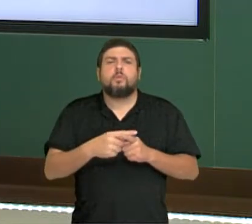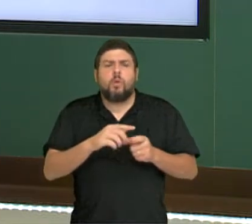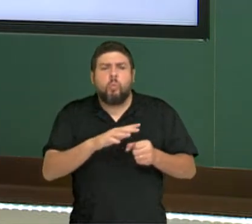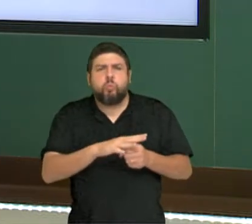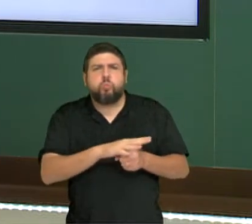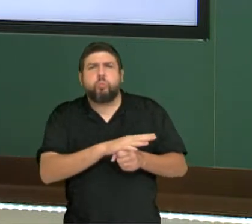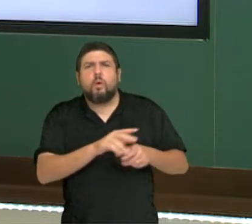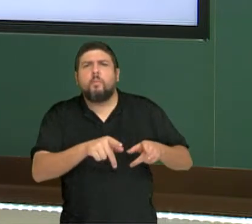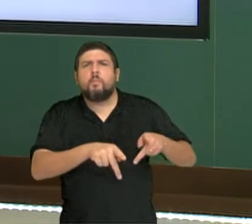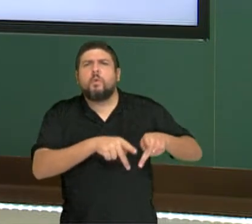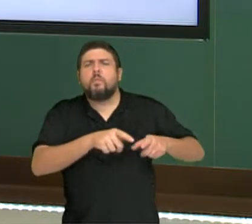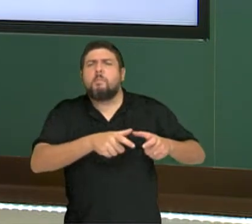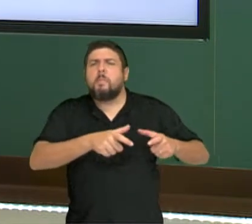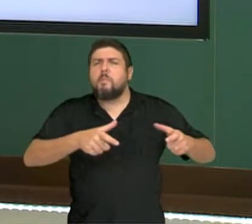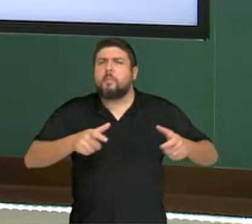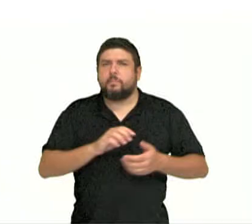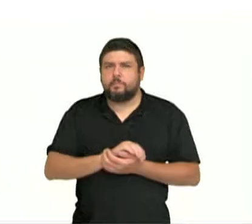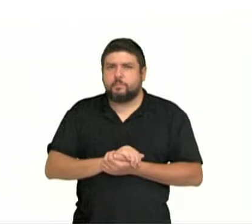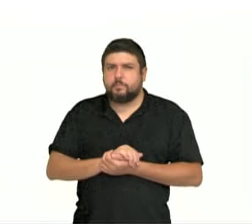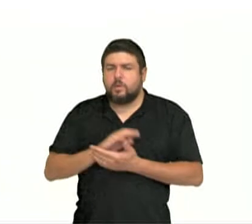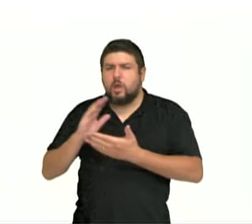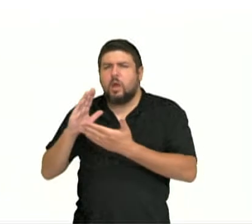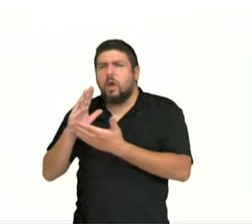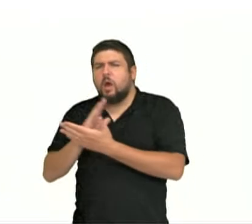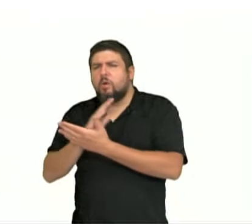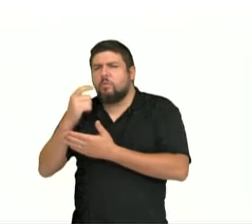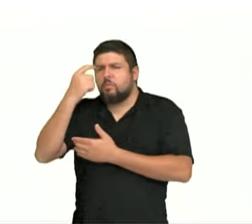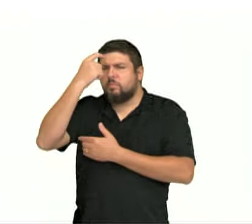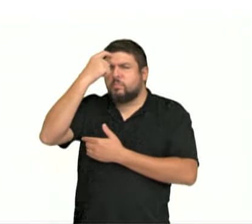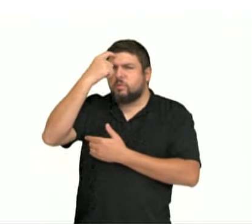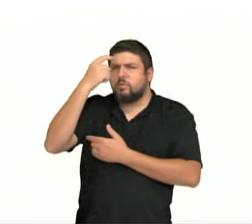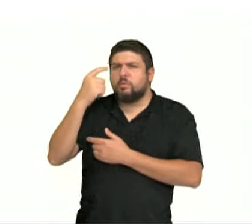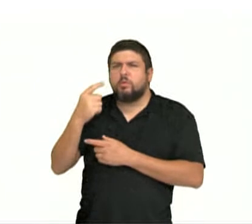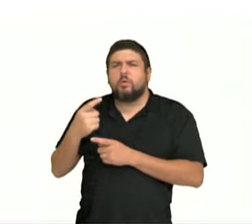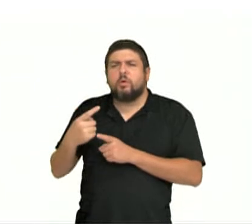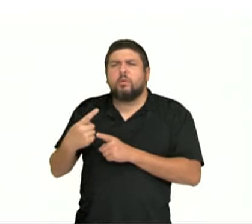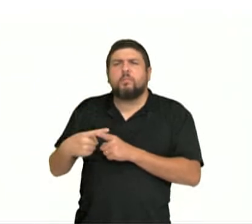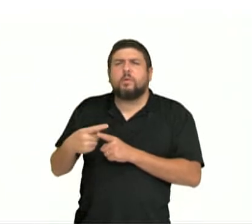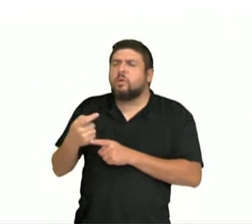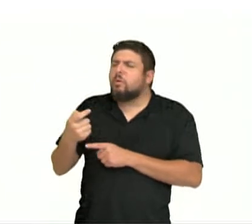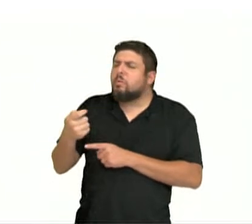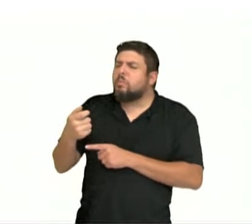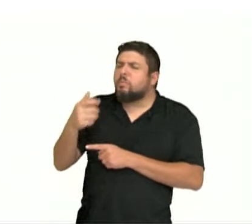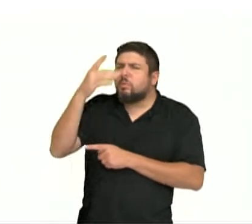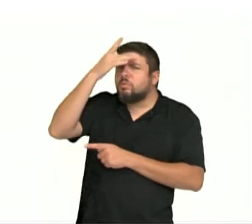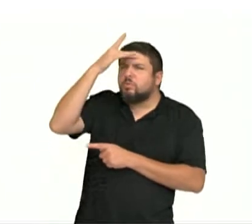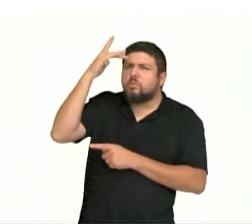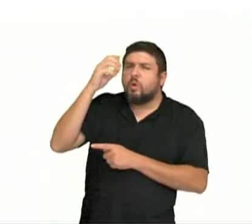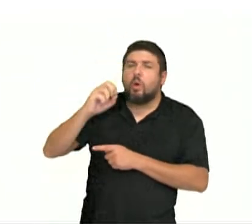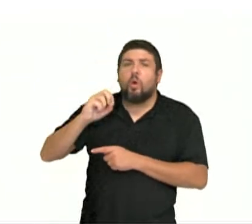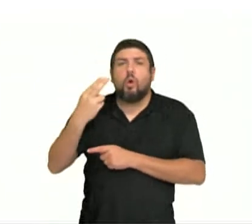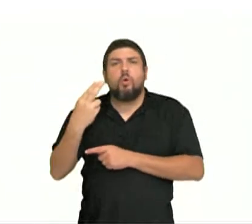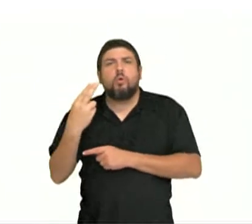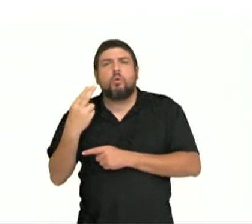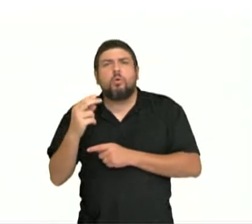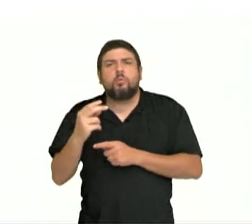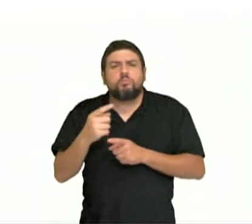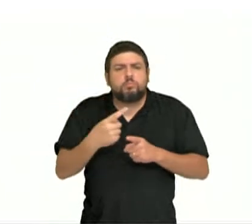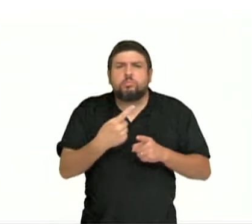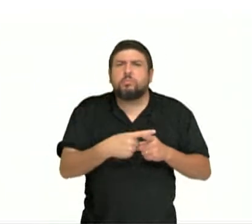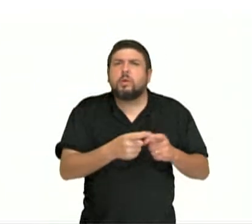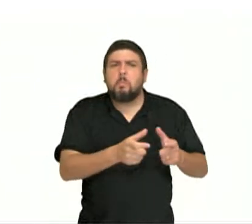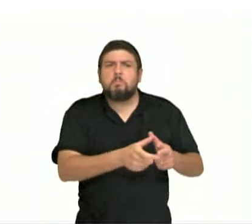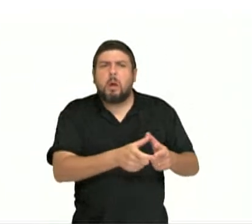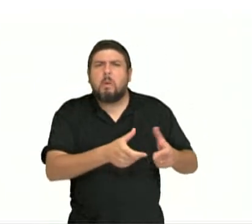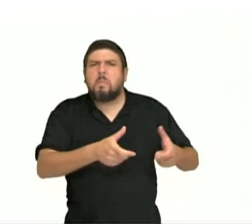alguns homens ficava pensando Nossa porque tem pouca gente ou porque a população está crescendo tanto a gente precisa entender